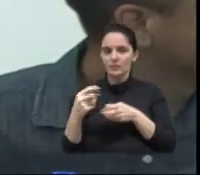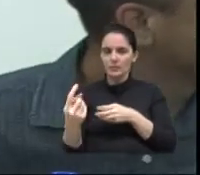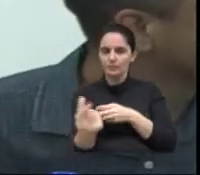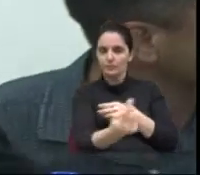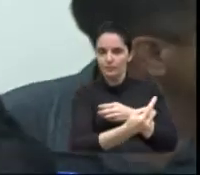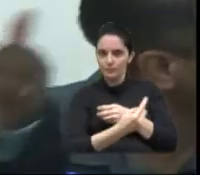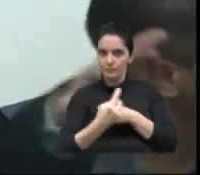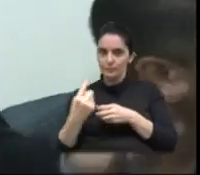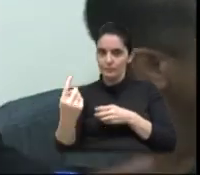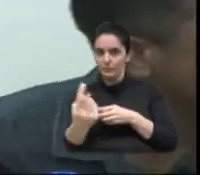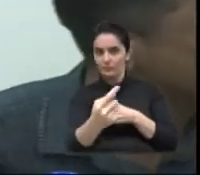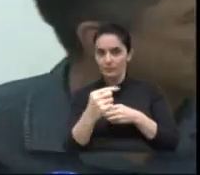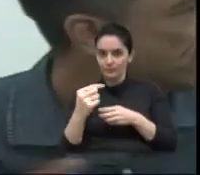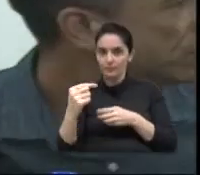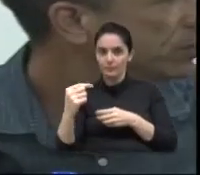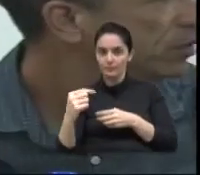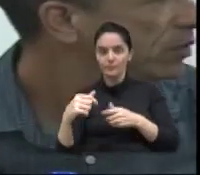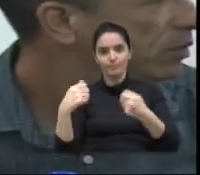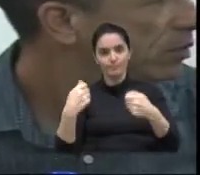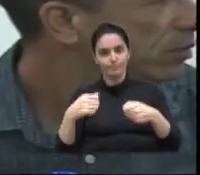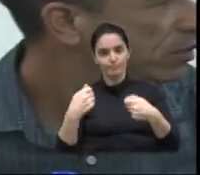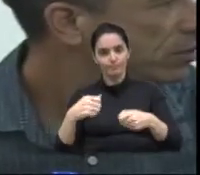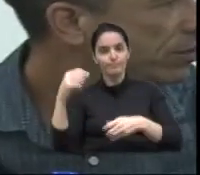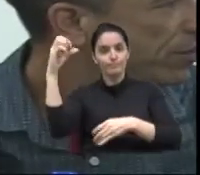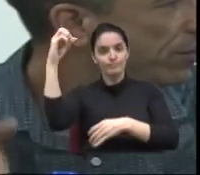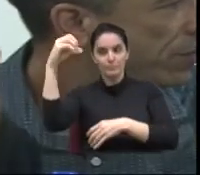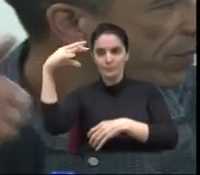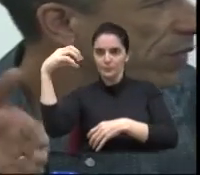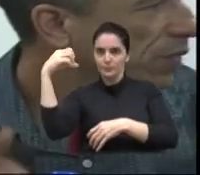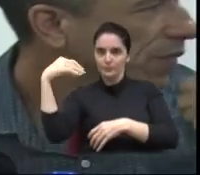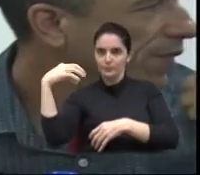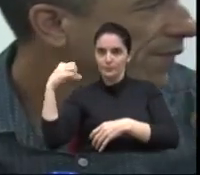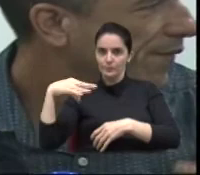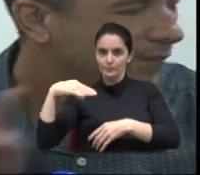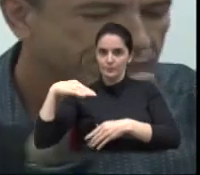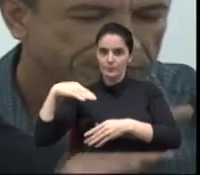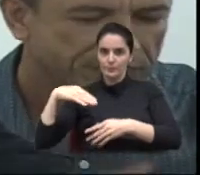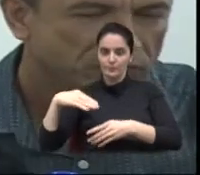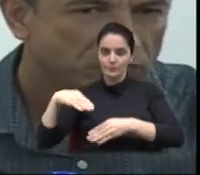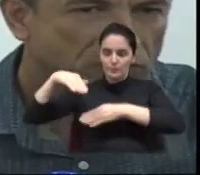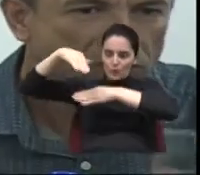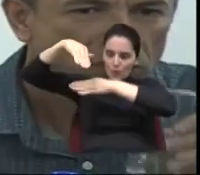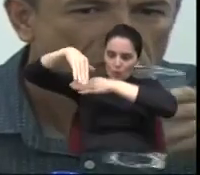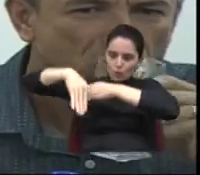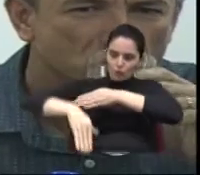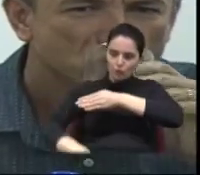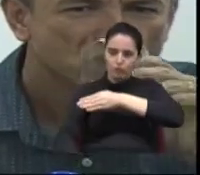nosso município, que ali para cima não tem nenhum semáforo. Aquela descida e aquela subida ali da Lauro